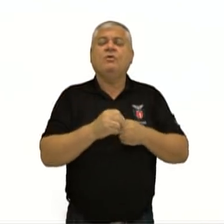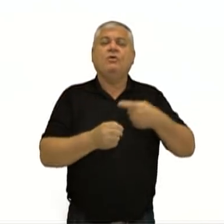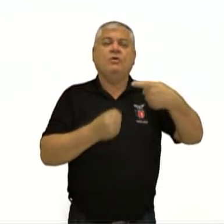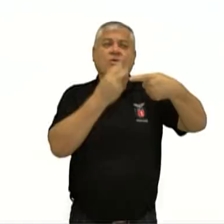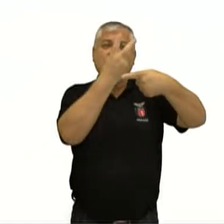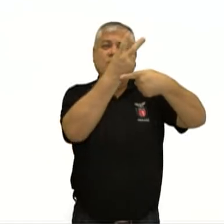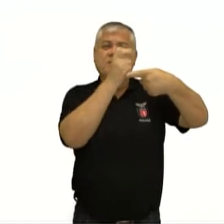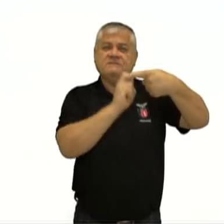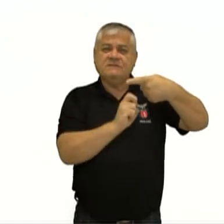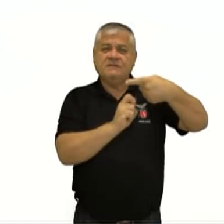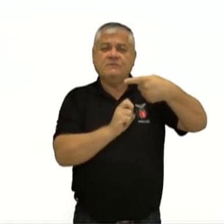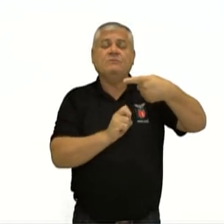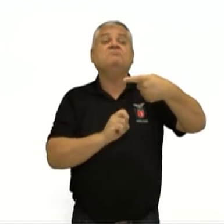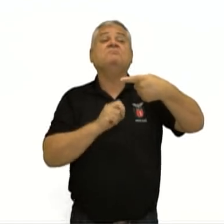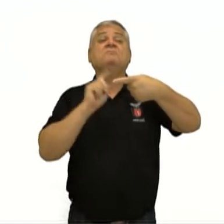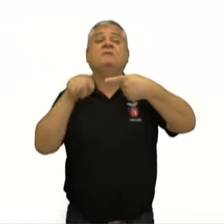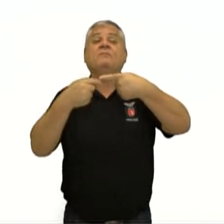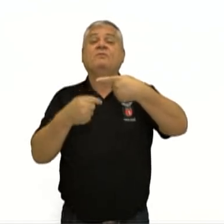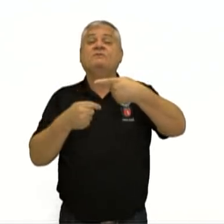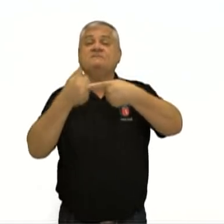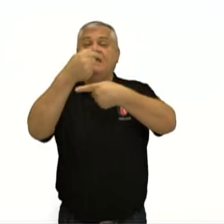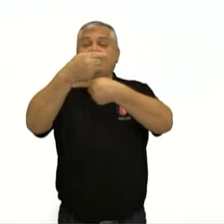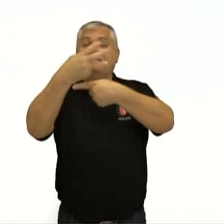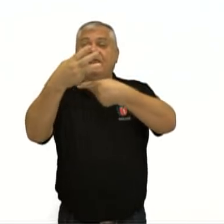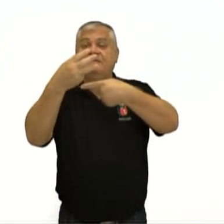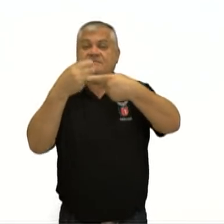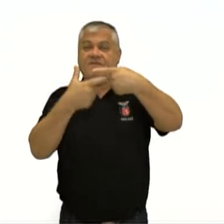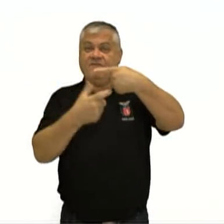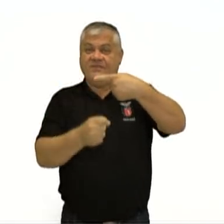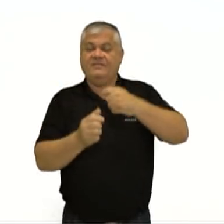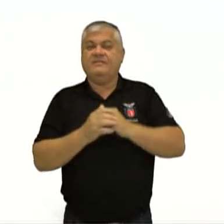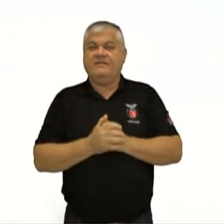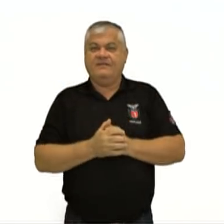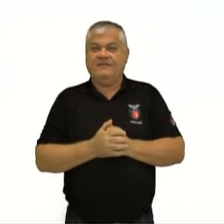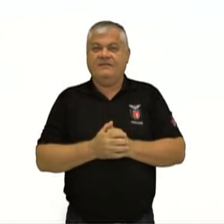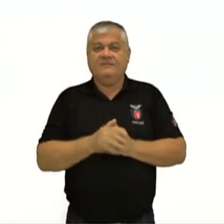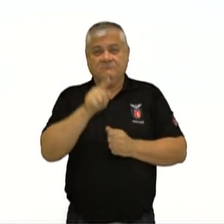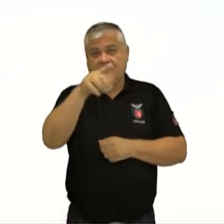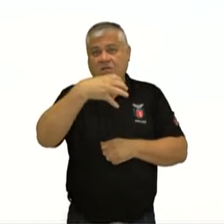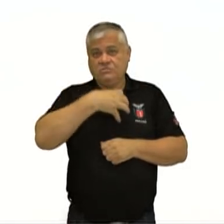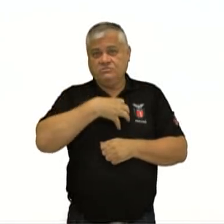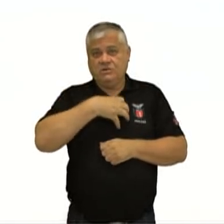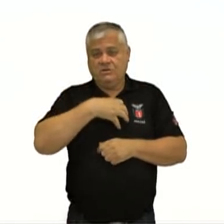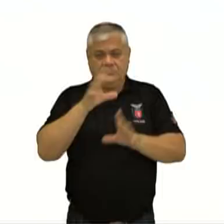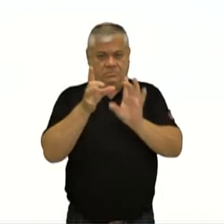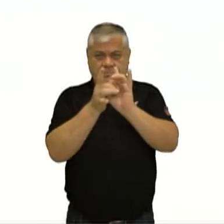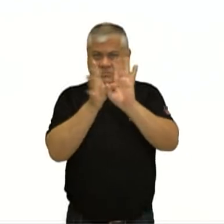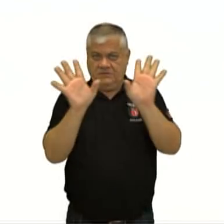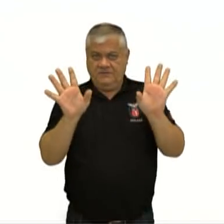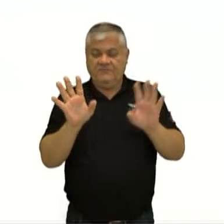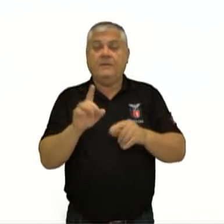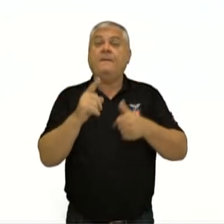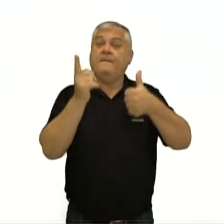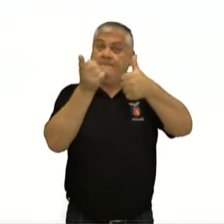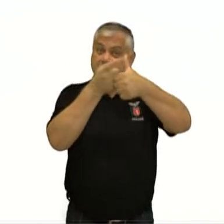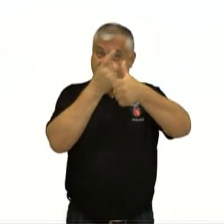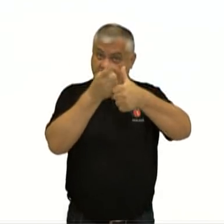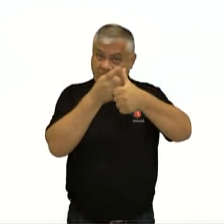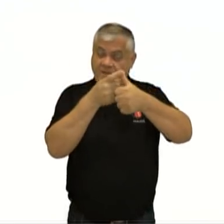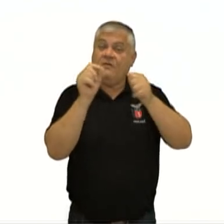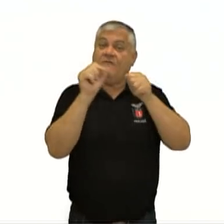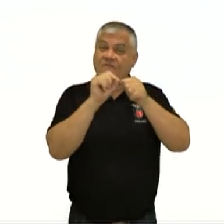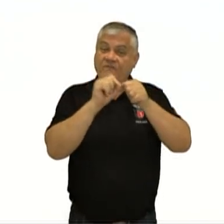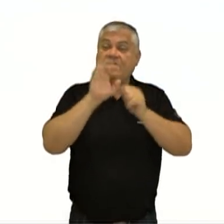e o 13/20 em porcentagem. Ah, professor, mas eu conheço um outro jeito. Tudo bem, então você vai fazer o seguinte, faz por fração